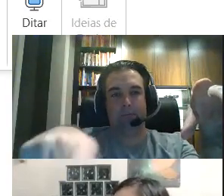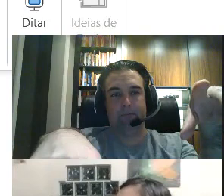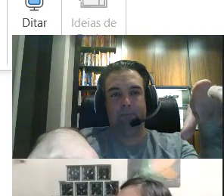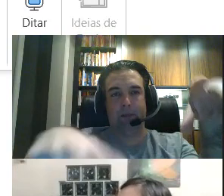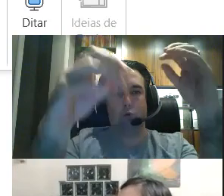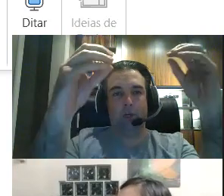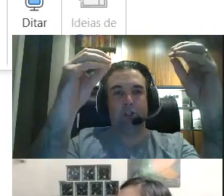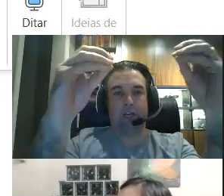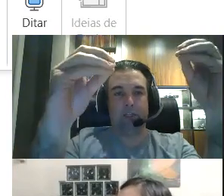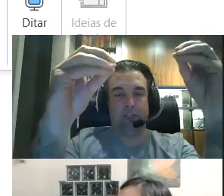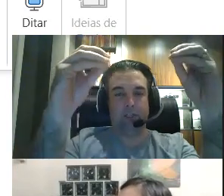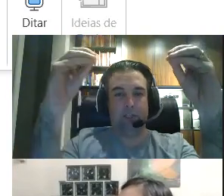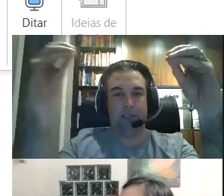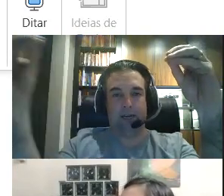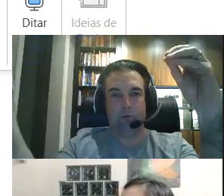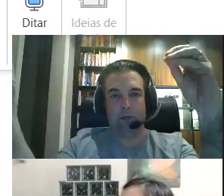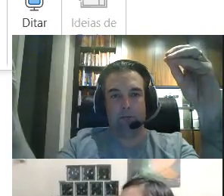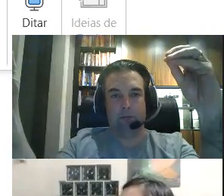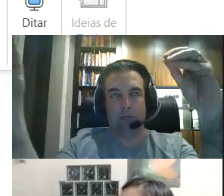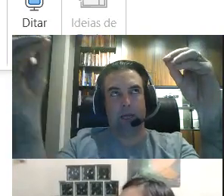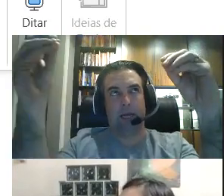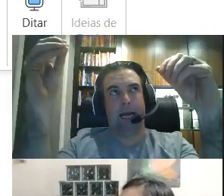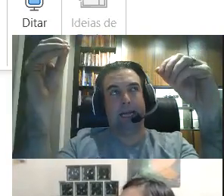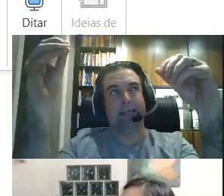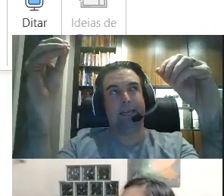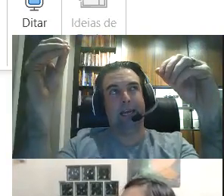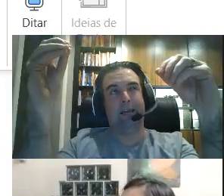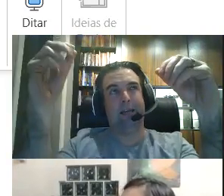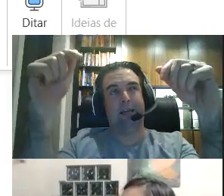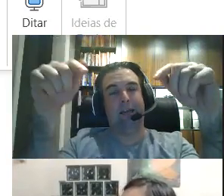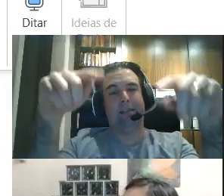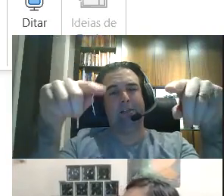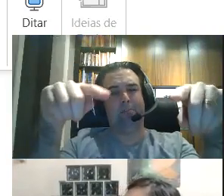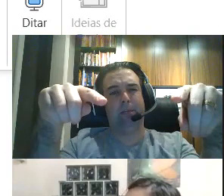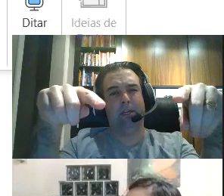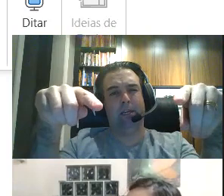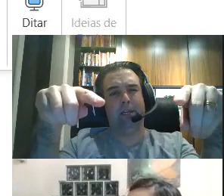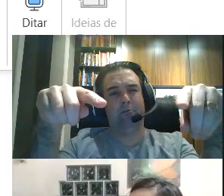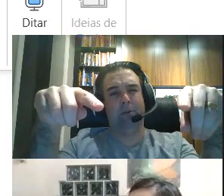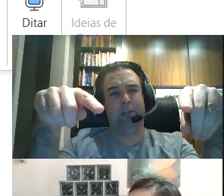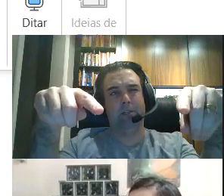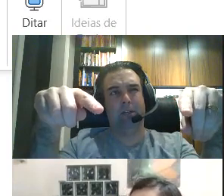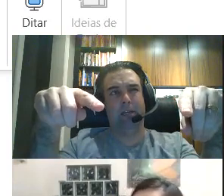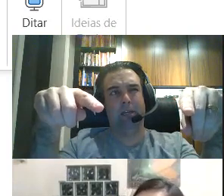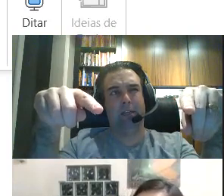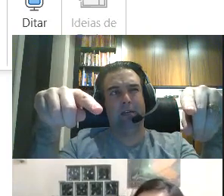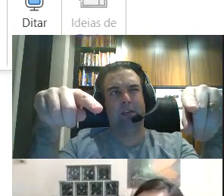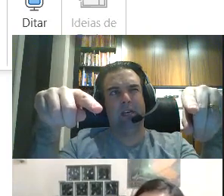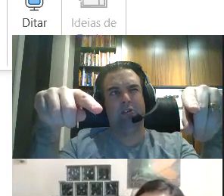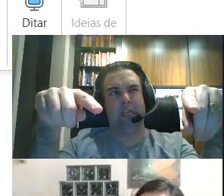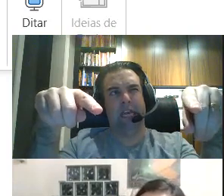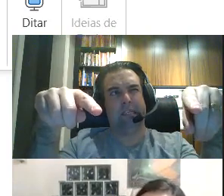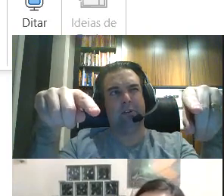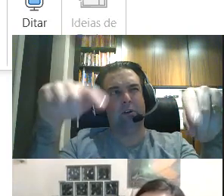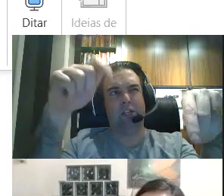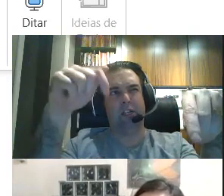aqui? Quantidade de água. Até essa disciplina eu ministrei, terminei,